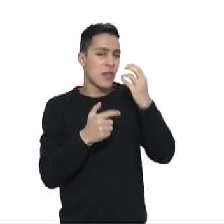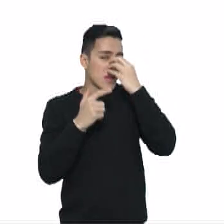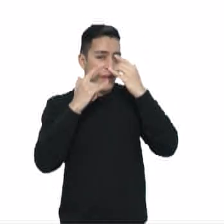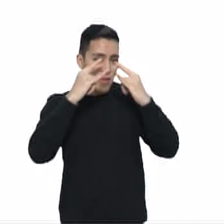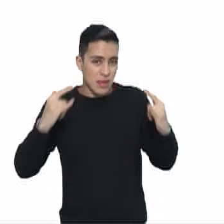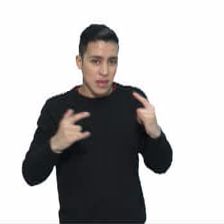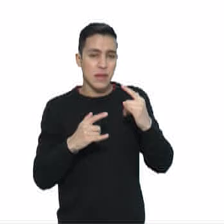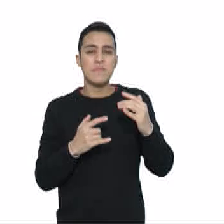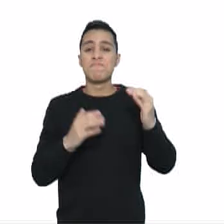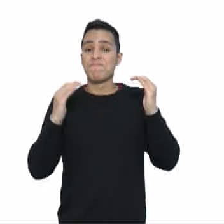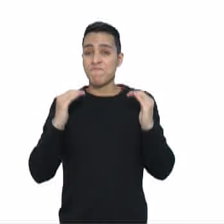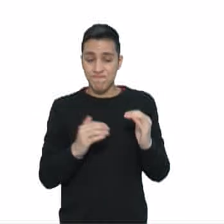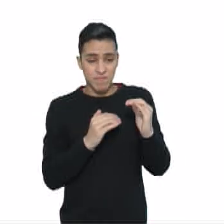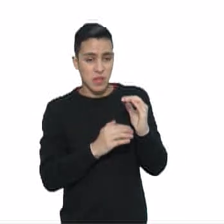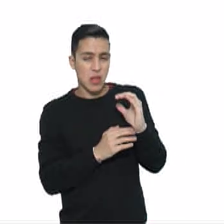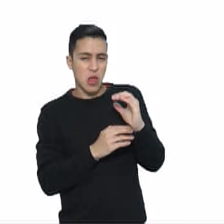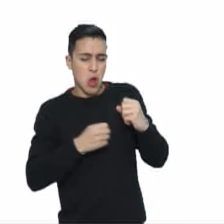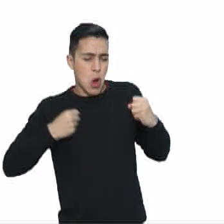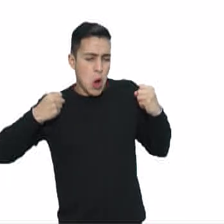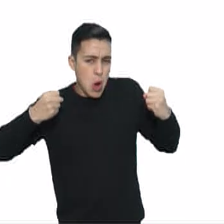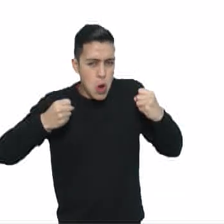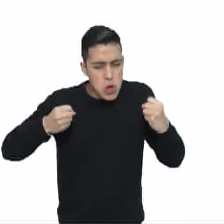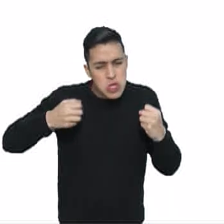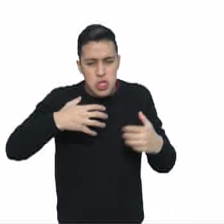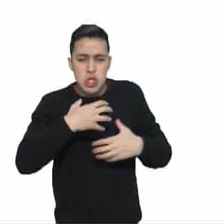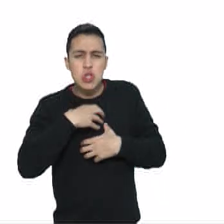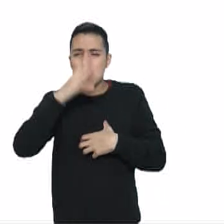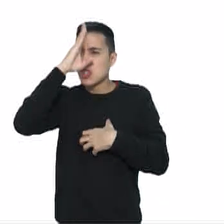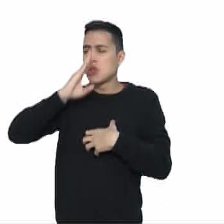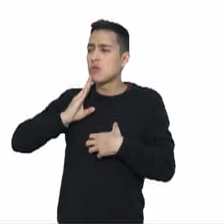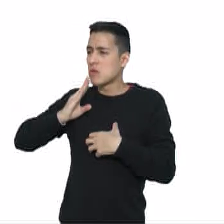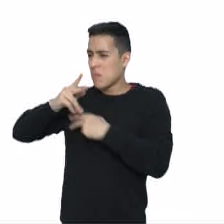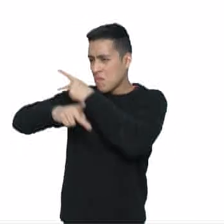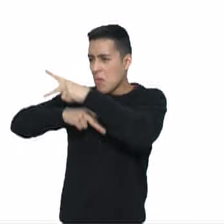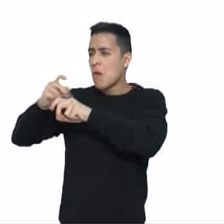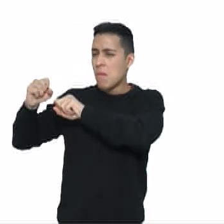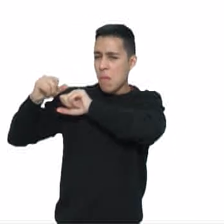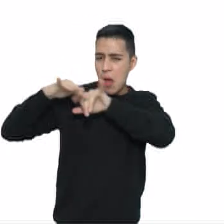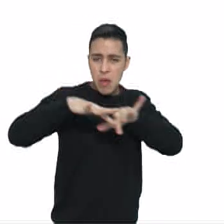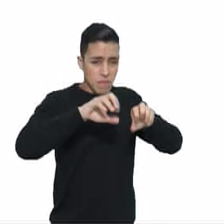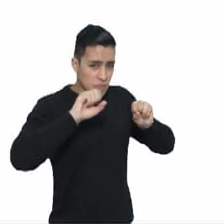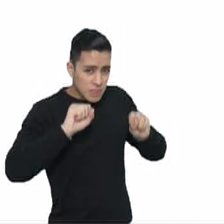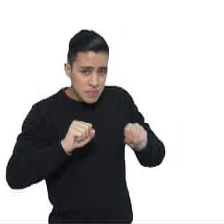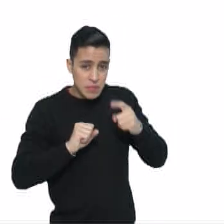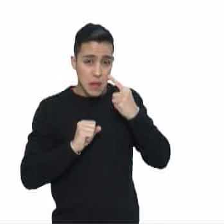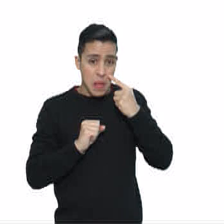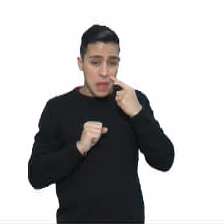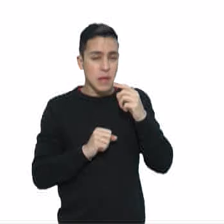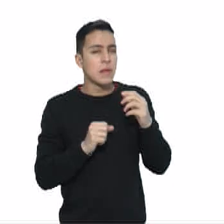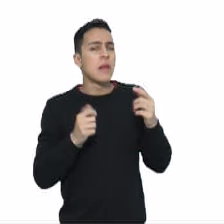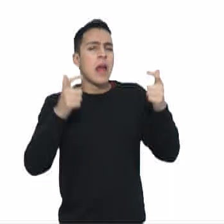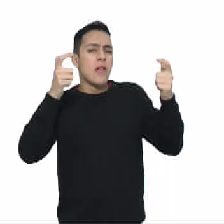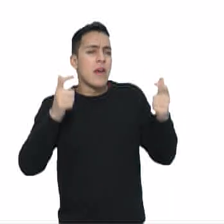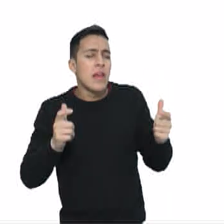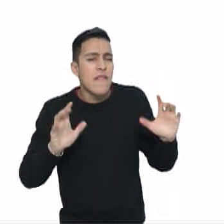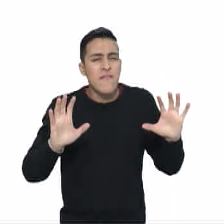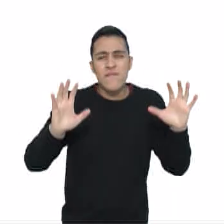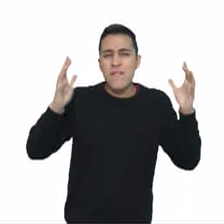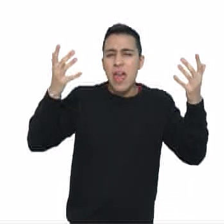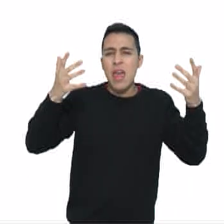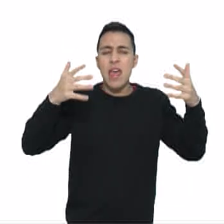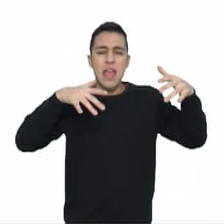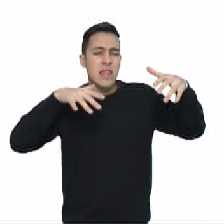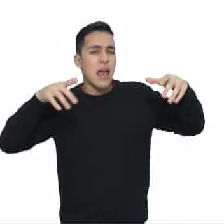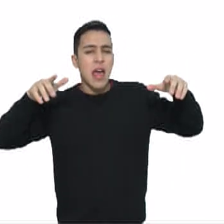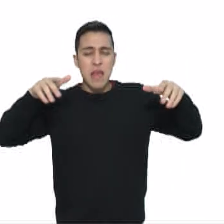corridas de bigas eram apresentações que aconteciam de forma gratuita para a população. Nos espetáculos de corridas, eram comuns as